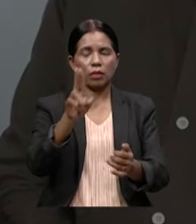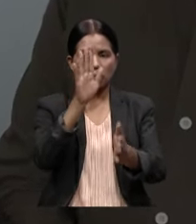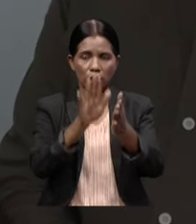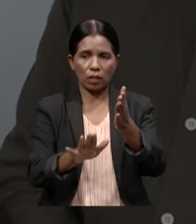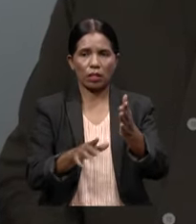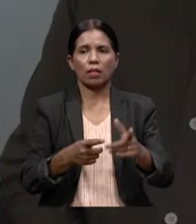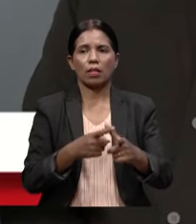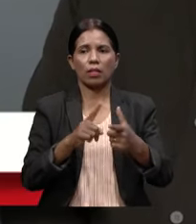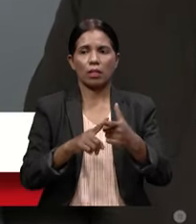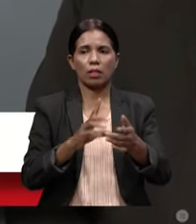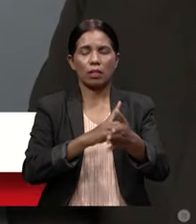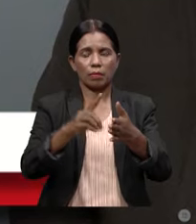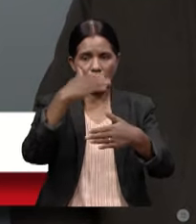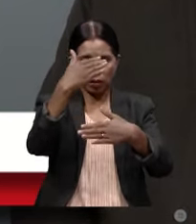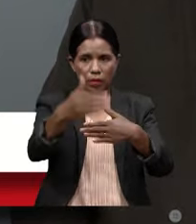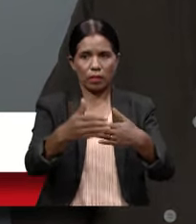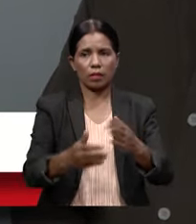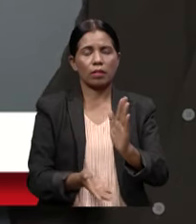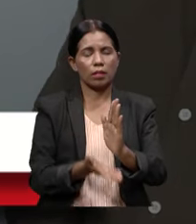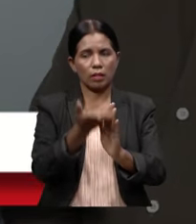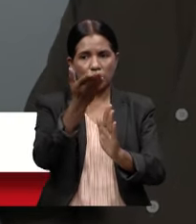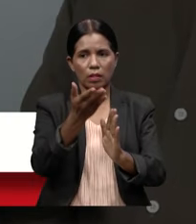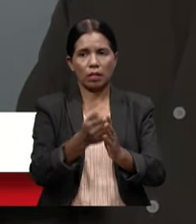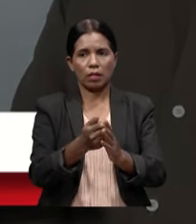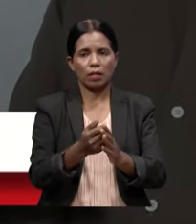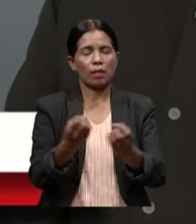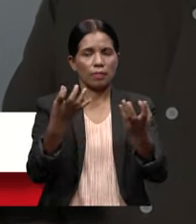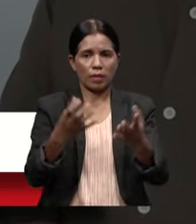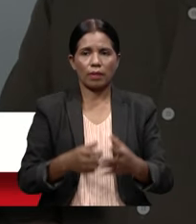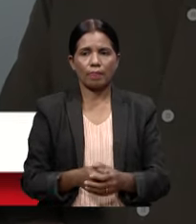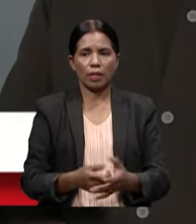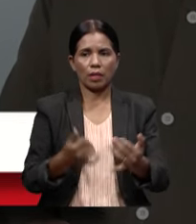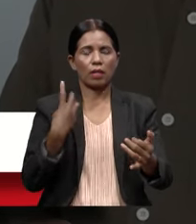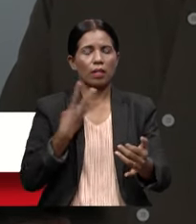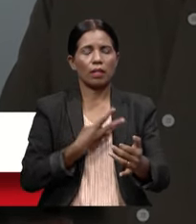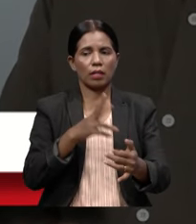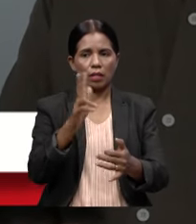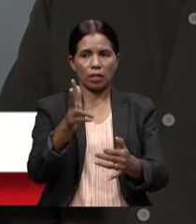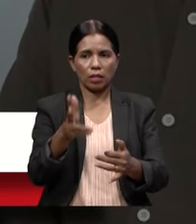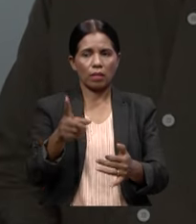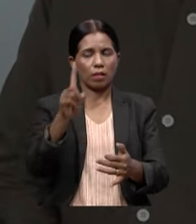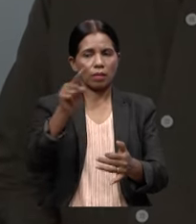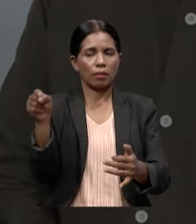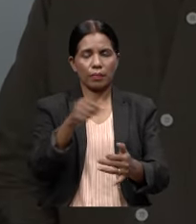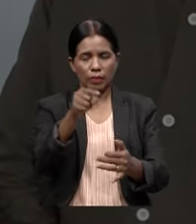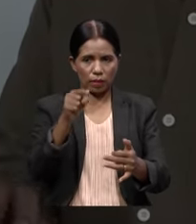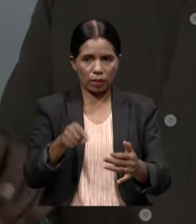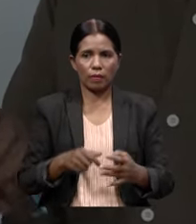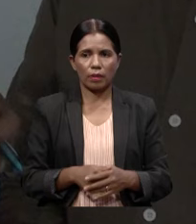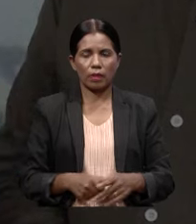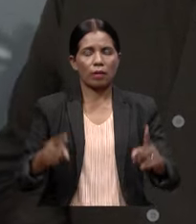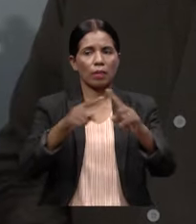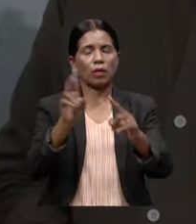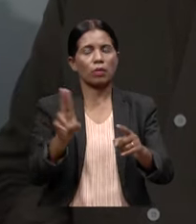se semana mai se sai a macaço e tuan. Agora o Rauk ia 31 e tal por cento, vai